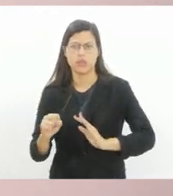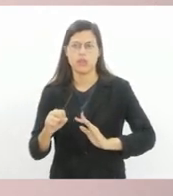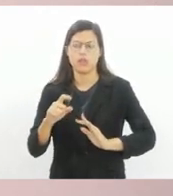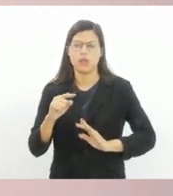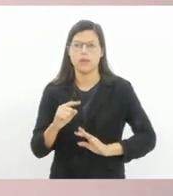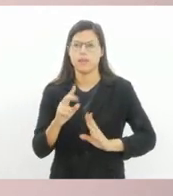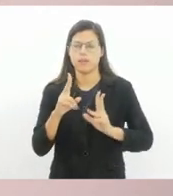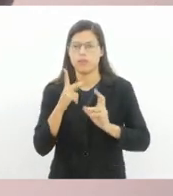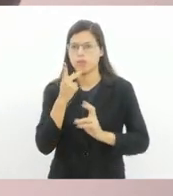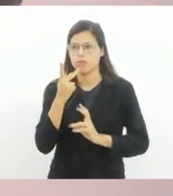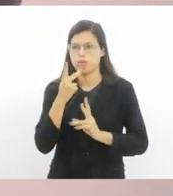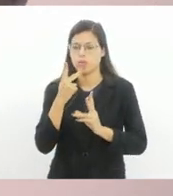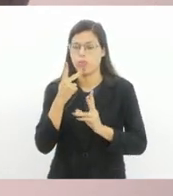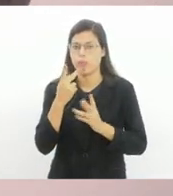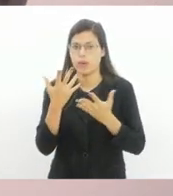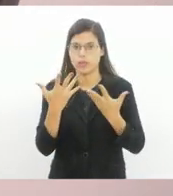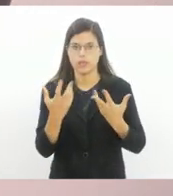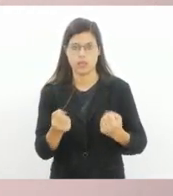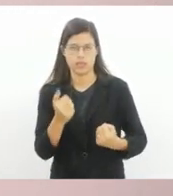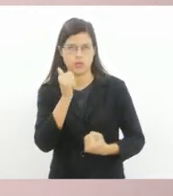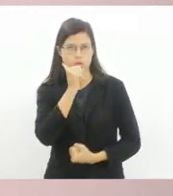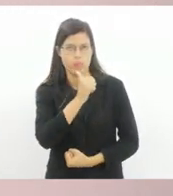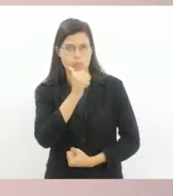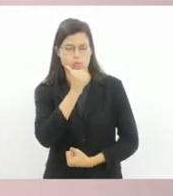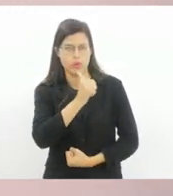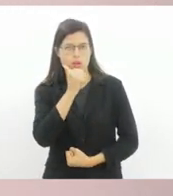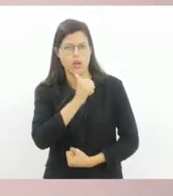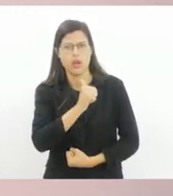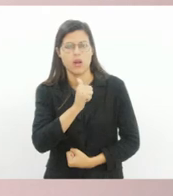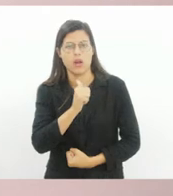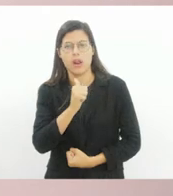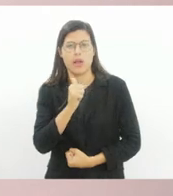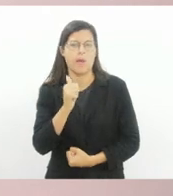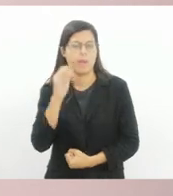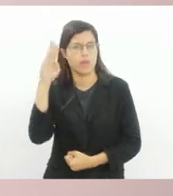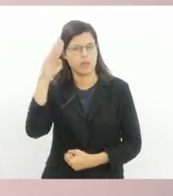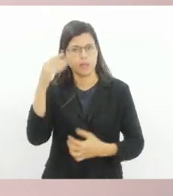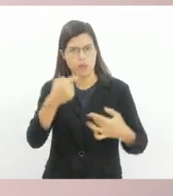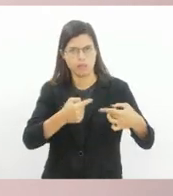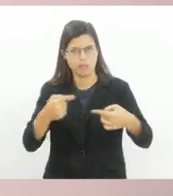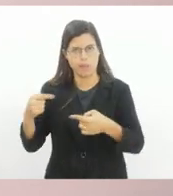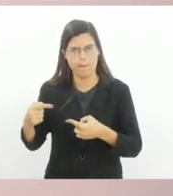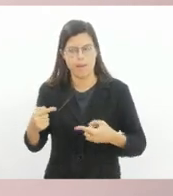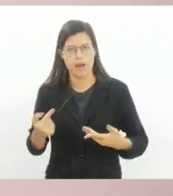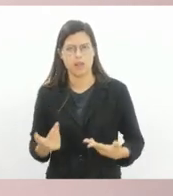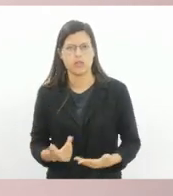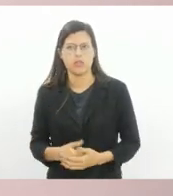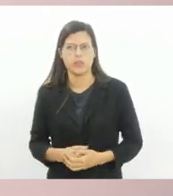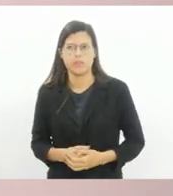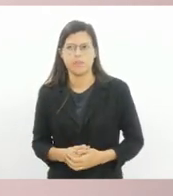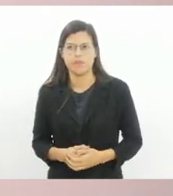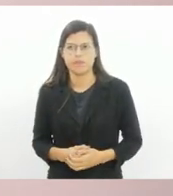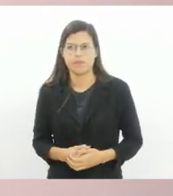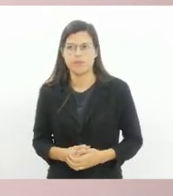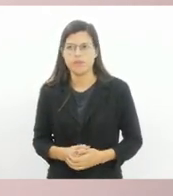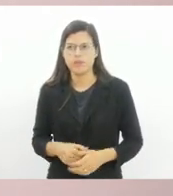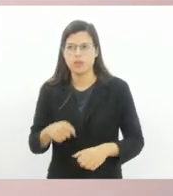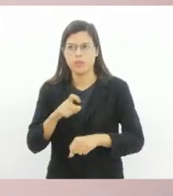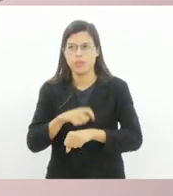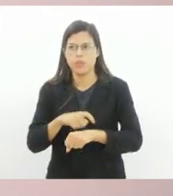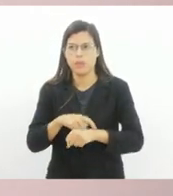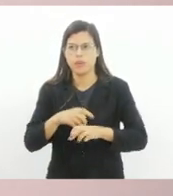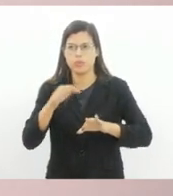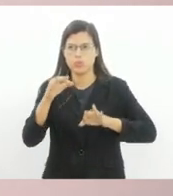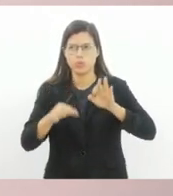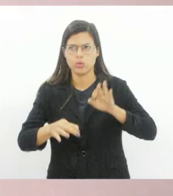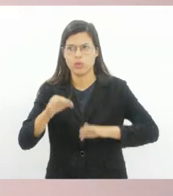o consentimento da mulher no centro do debate sobre a violência sexual. Então, em algum momento do julgamento,